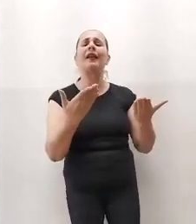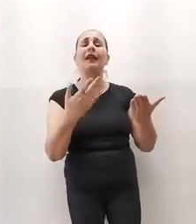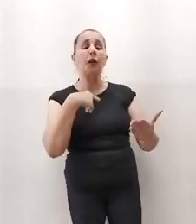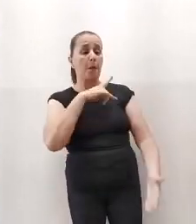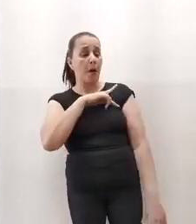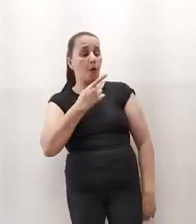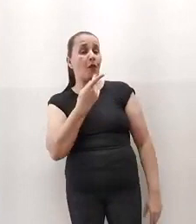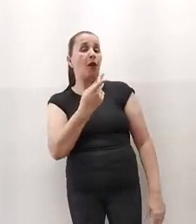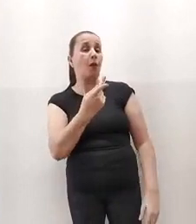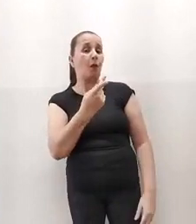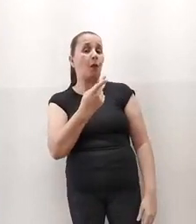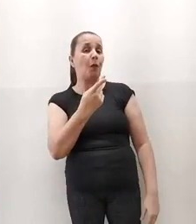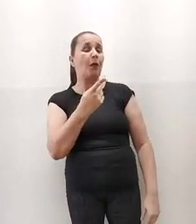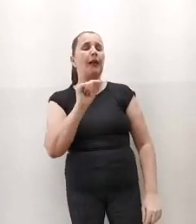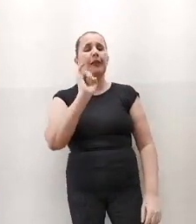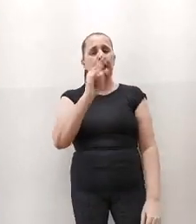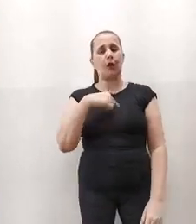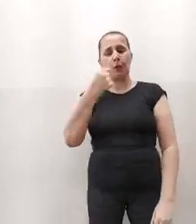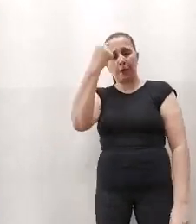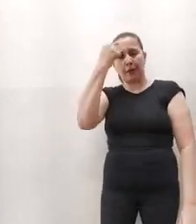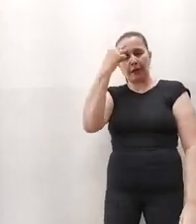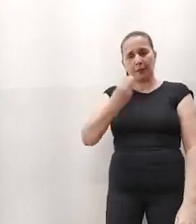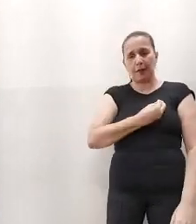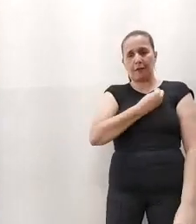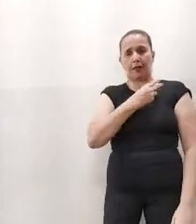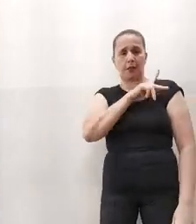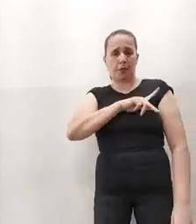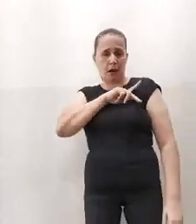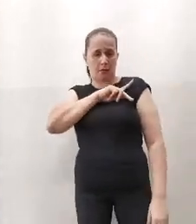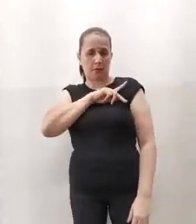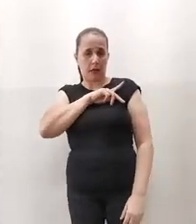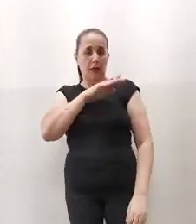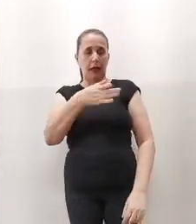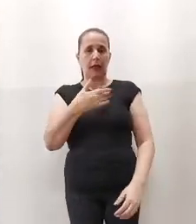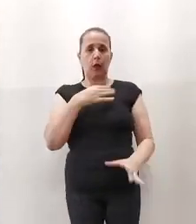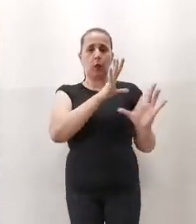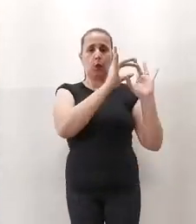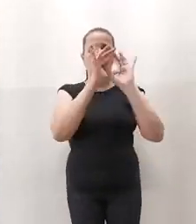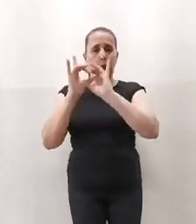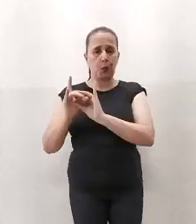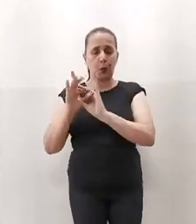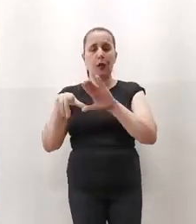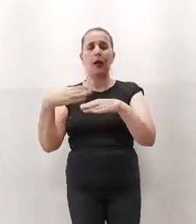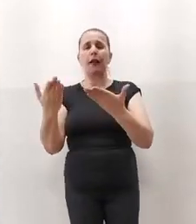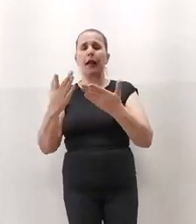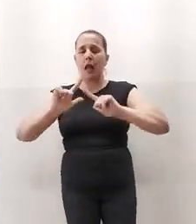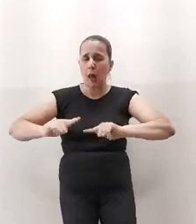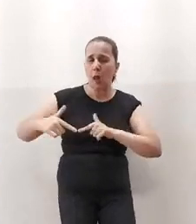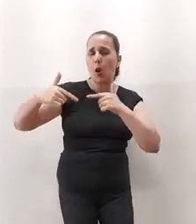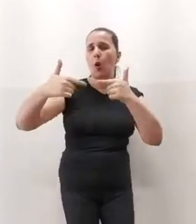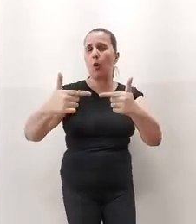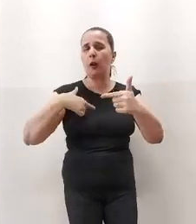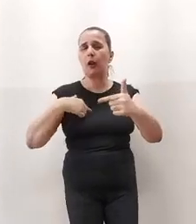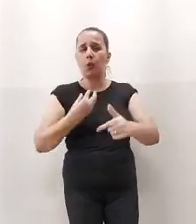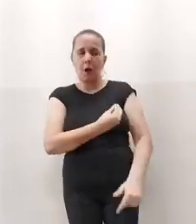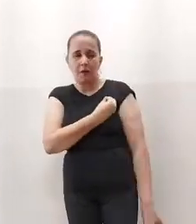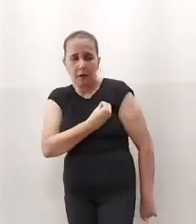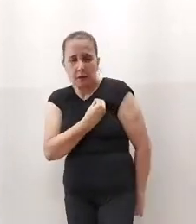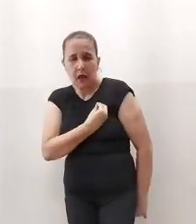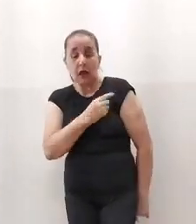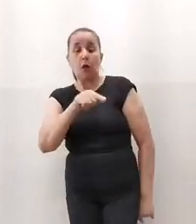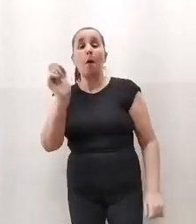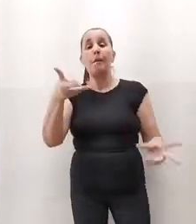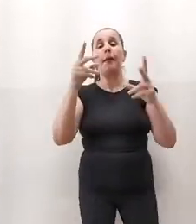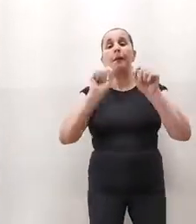estava falando? Se nós pensarmos na vida de Paulo e no seu contexto, na sua luta e na sua carreira, nós iremos